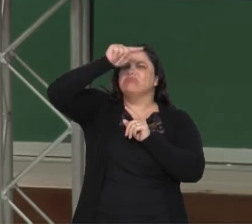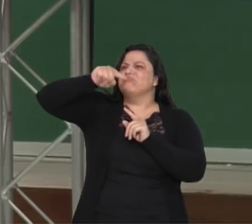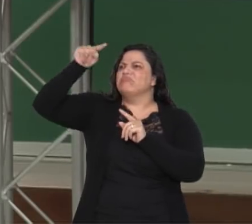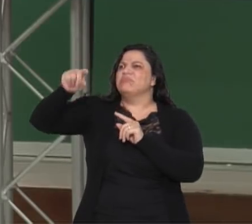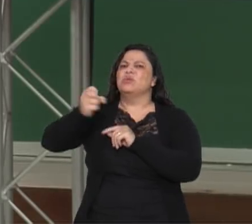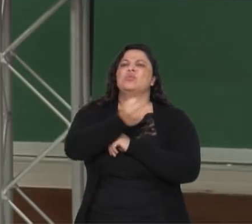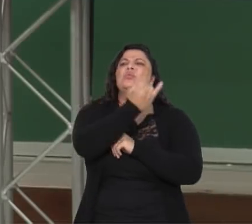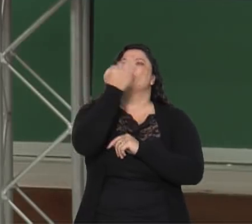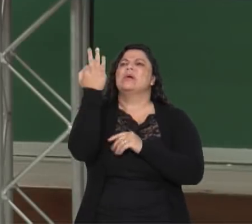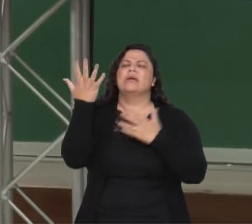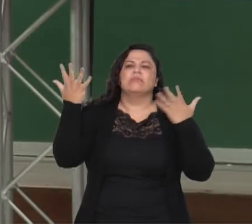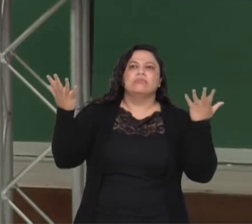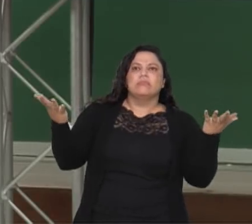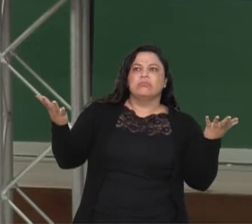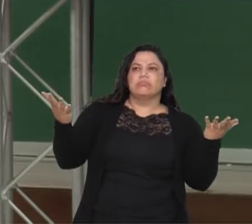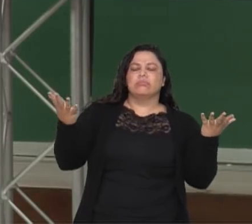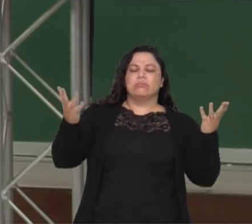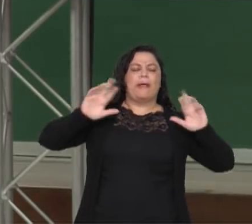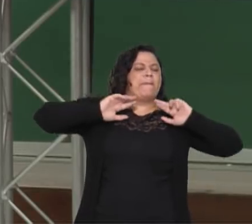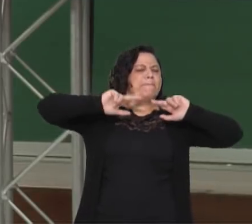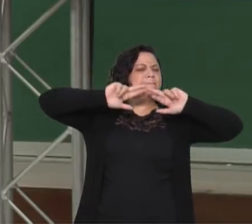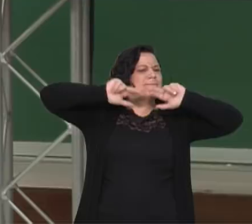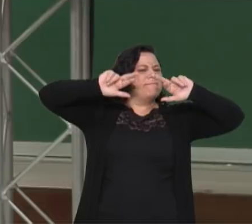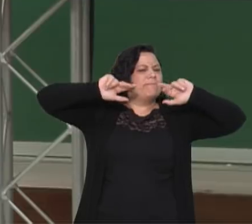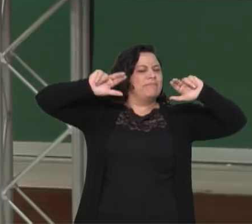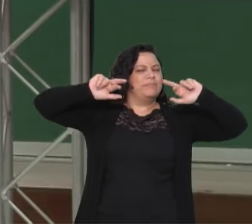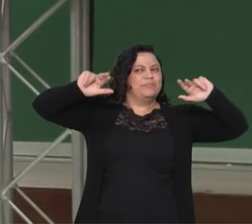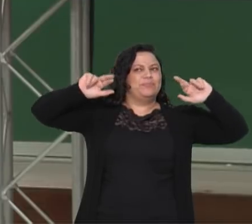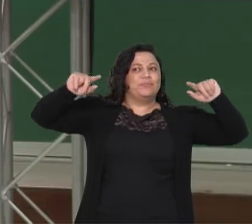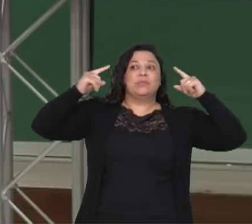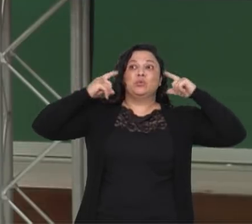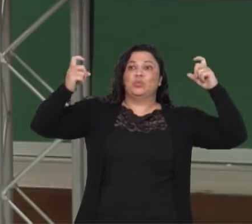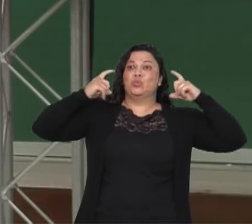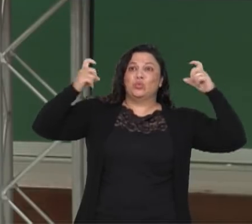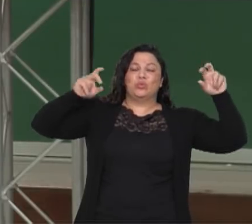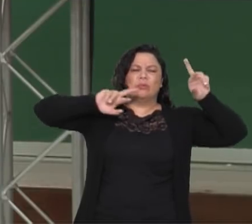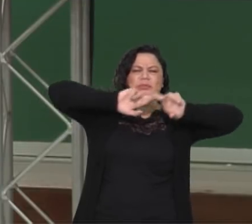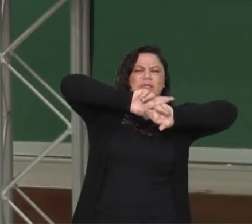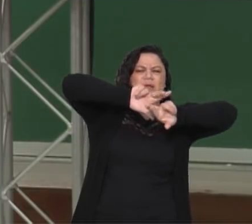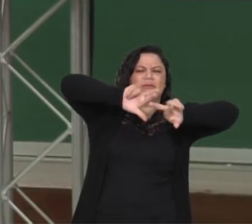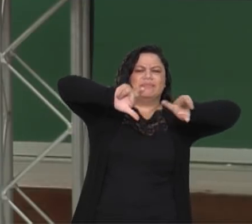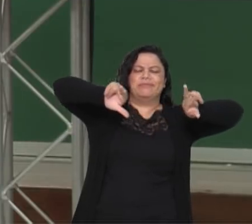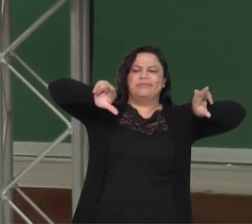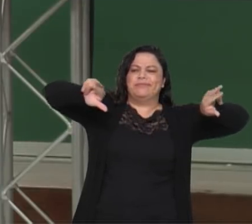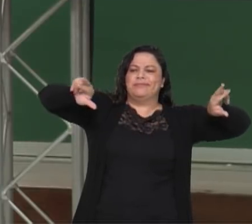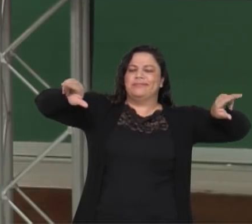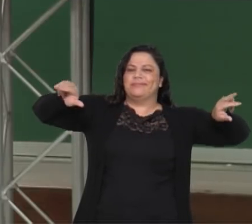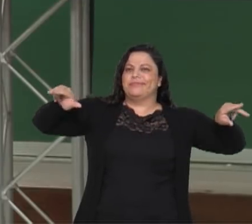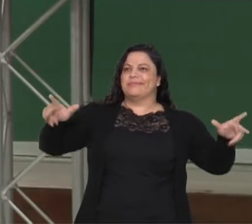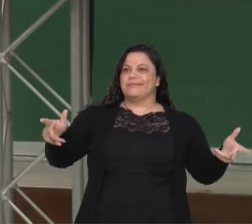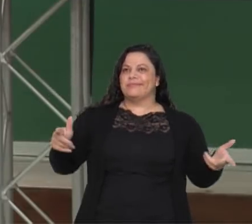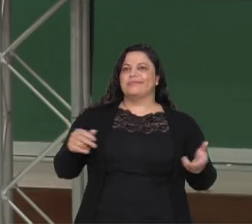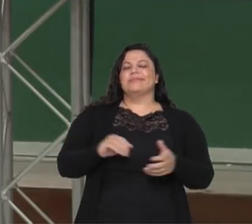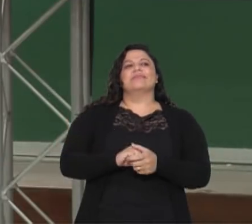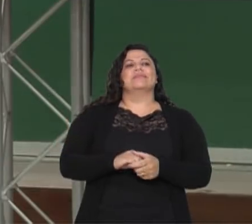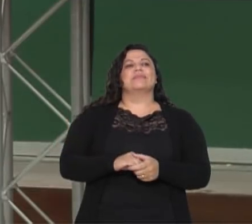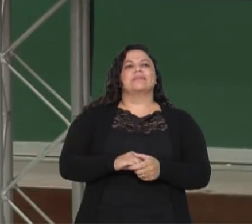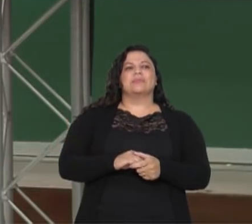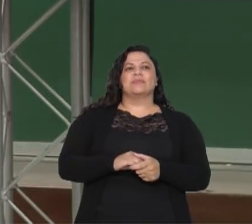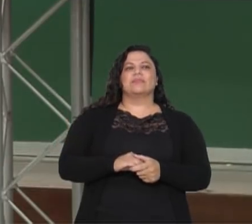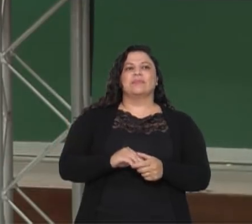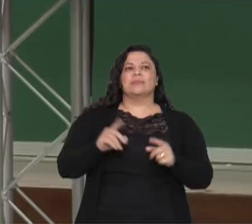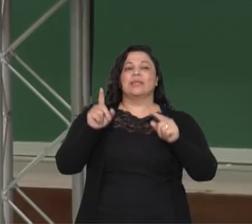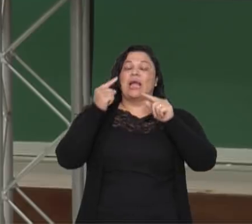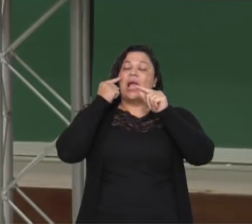uma profusão de sons muito diferentes ocorrendo ao mesmo tempo. Então aqui nesse cantinho eu